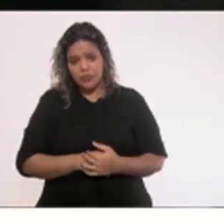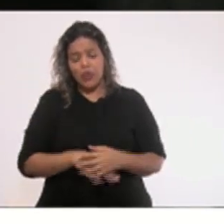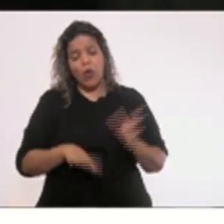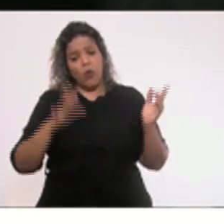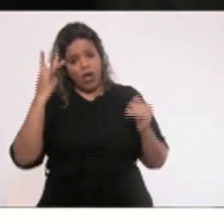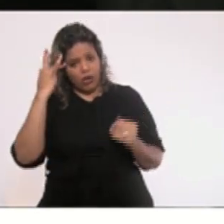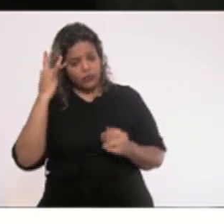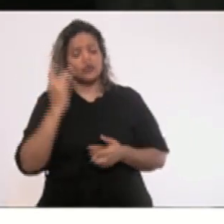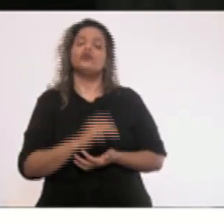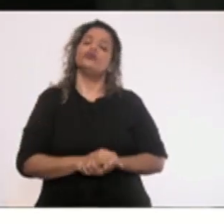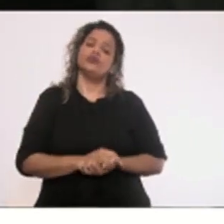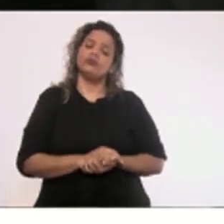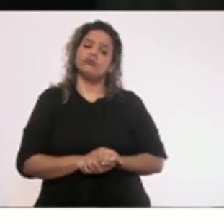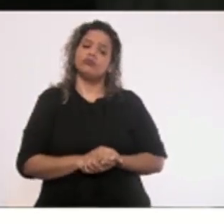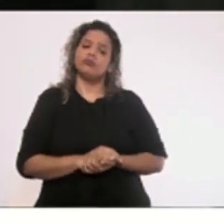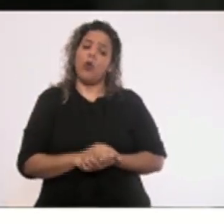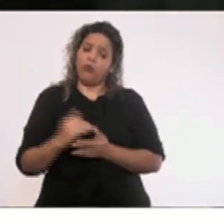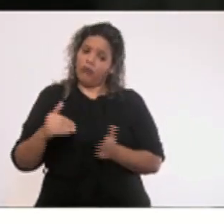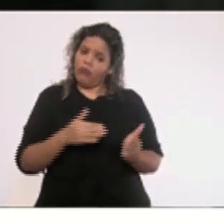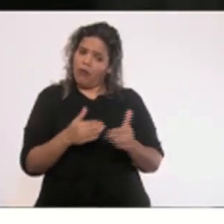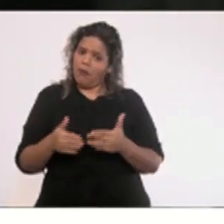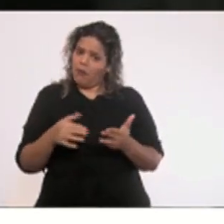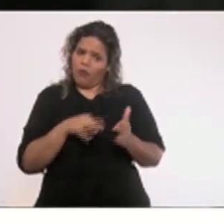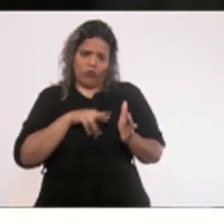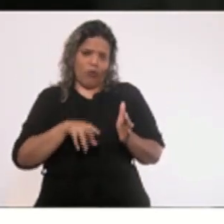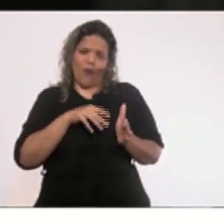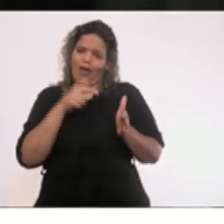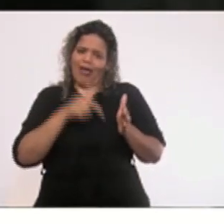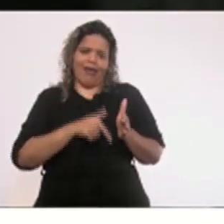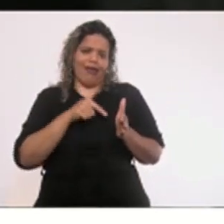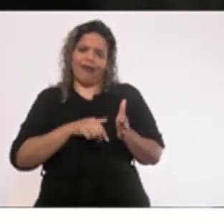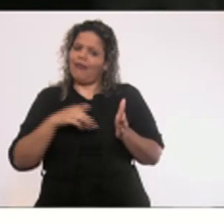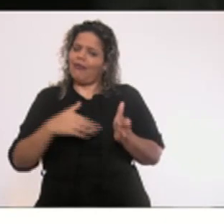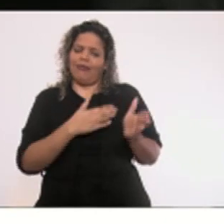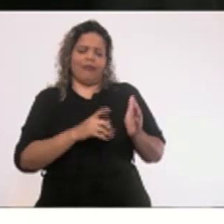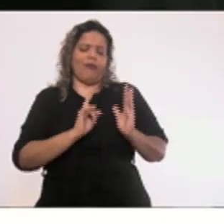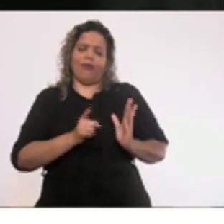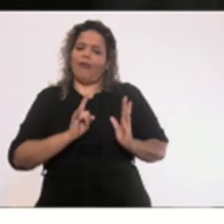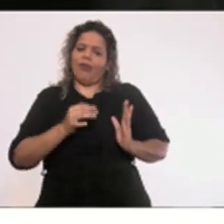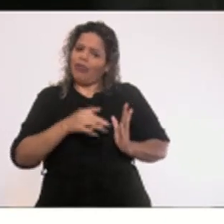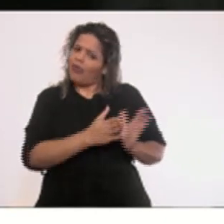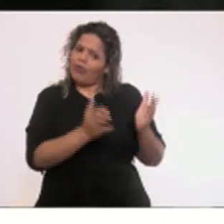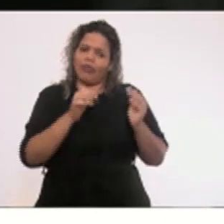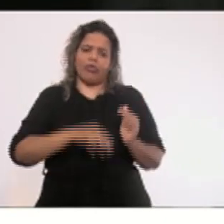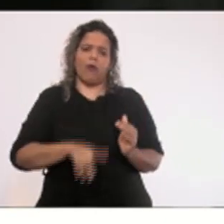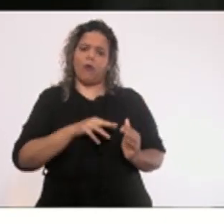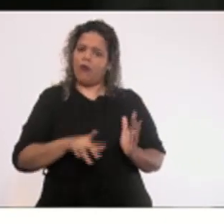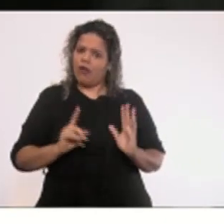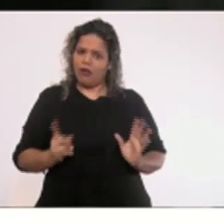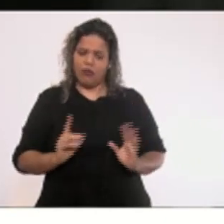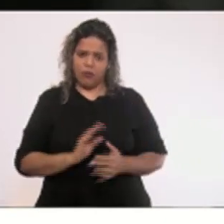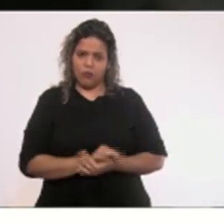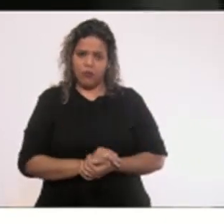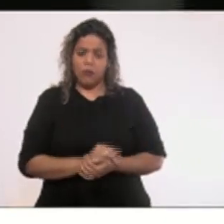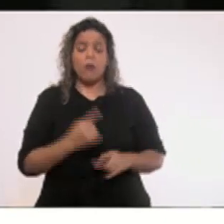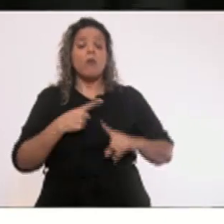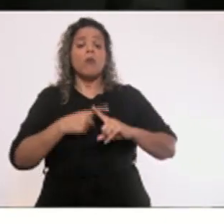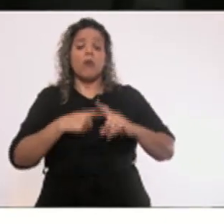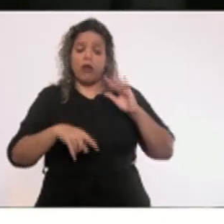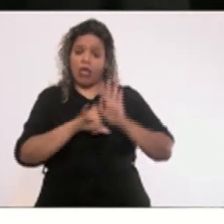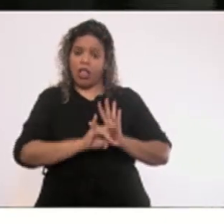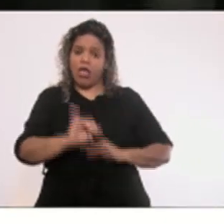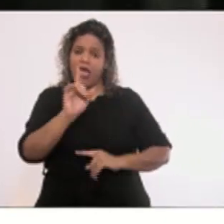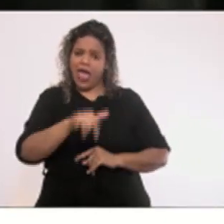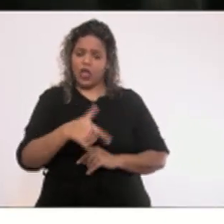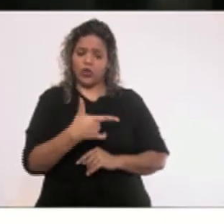Acho que o caminho não devia ser esse. O caminho não devia ser esse. Porque essa lei é